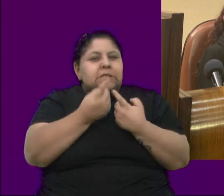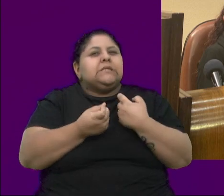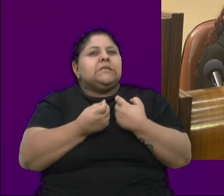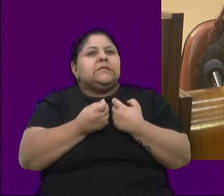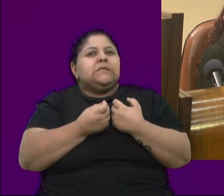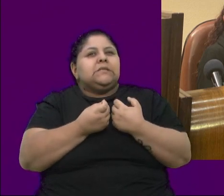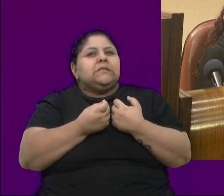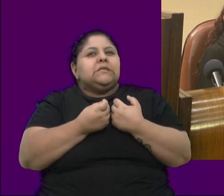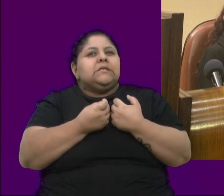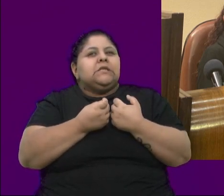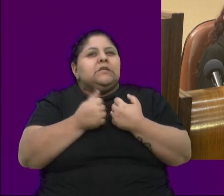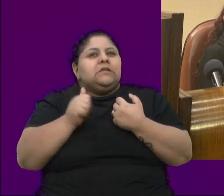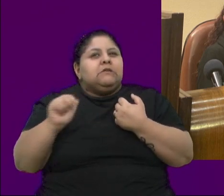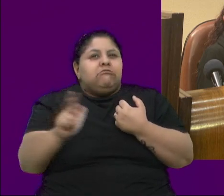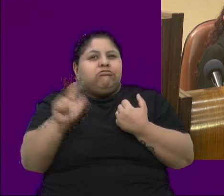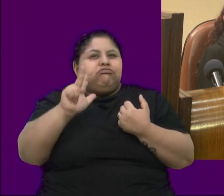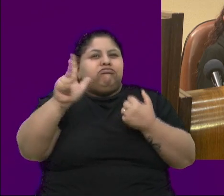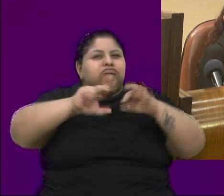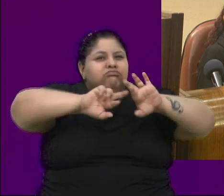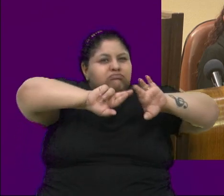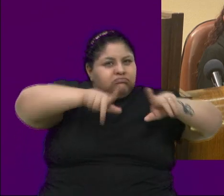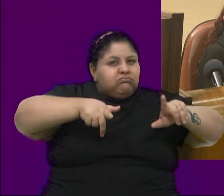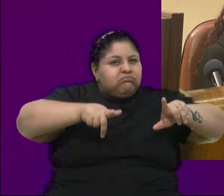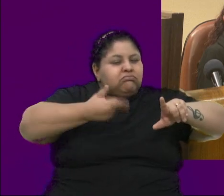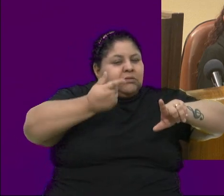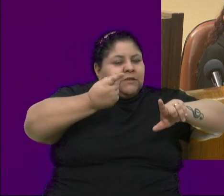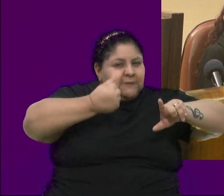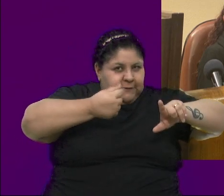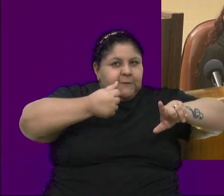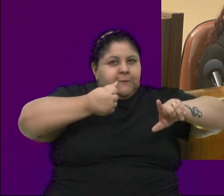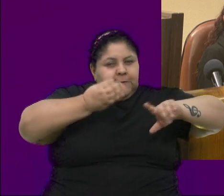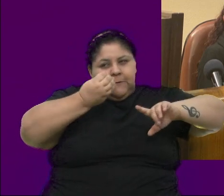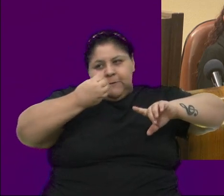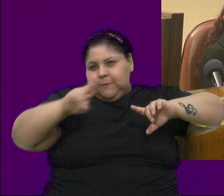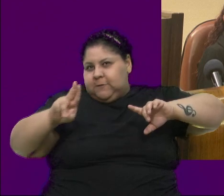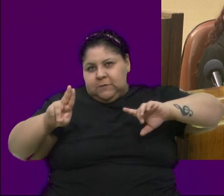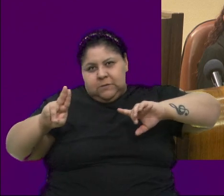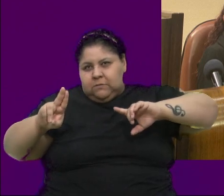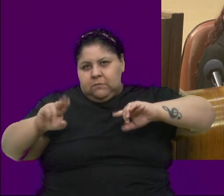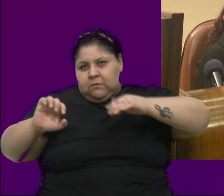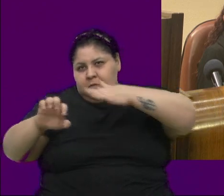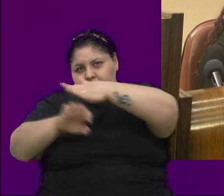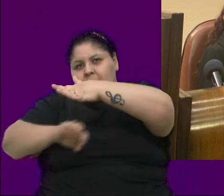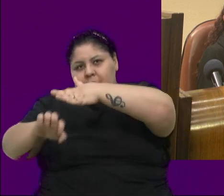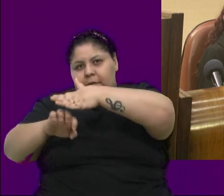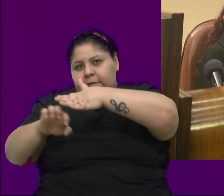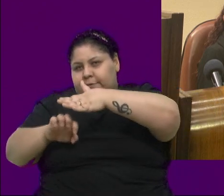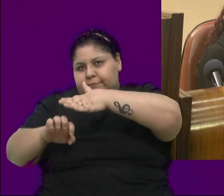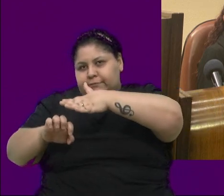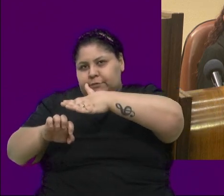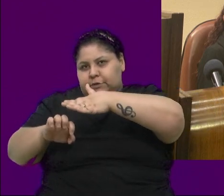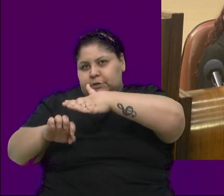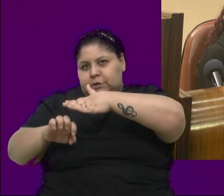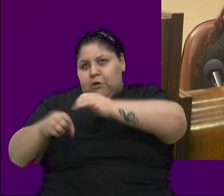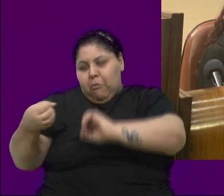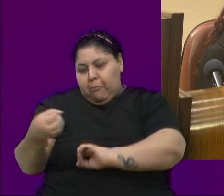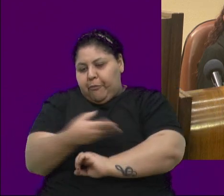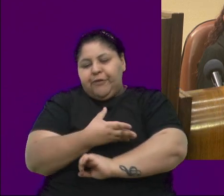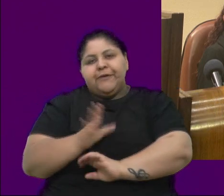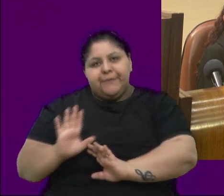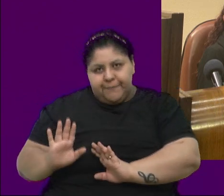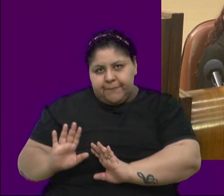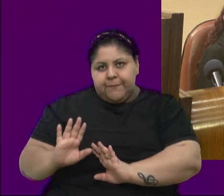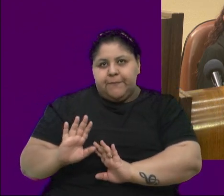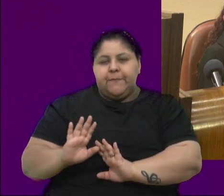pouco diferenciado da economia ou das empresas tradicionais. A